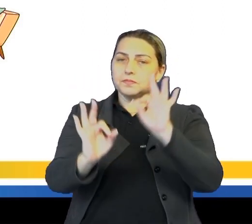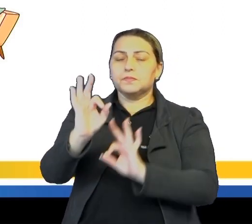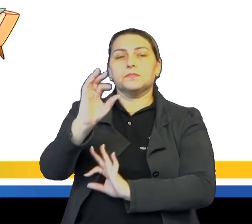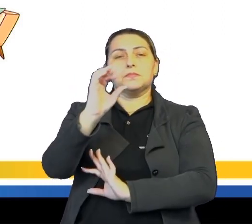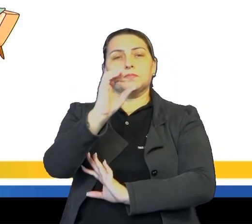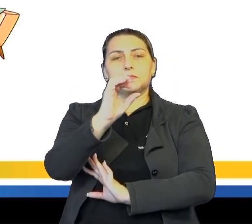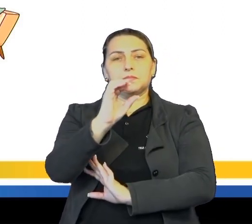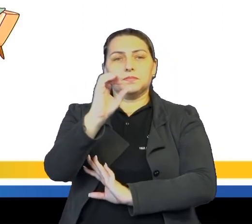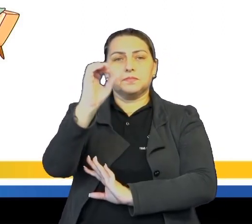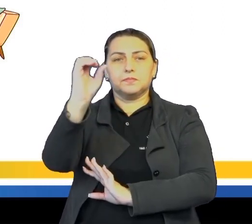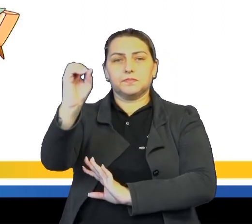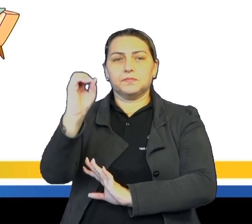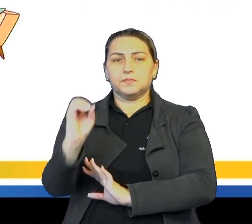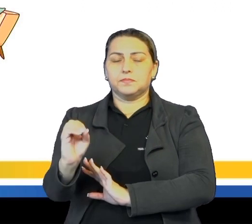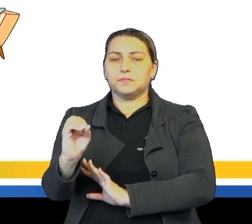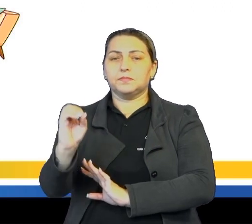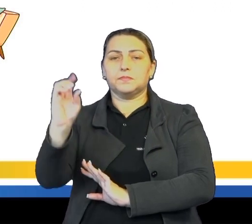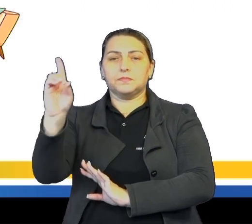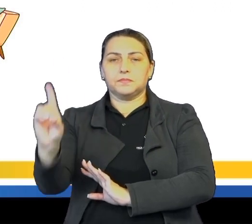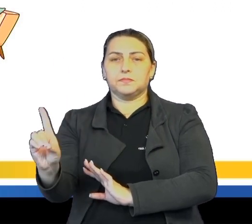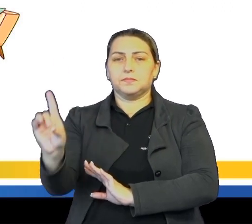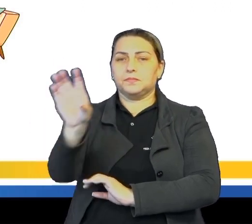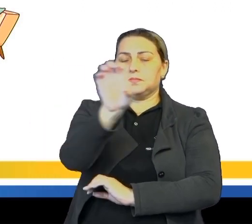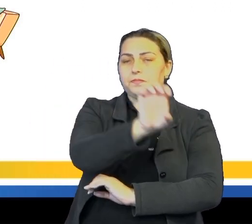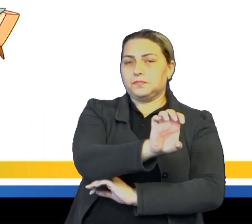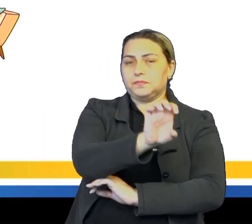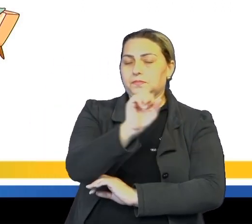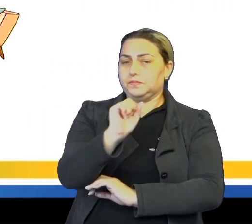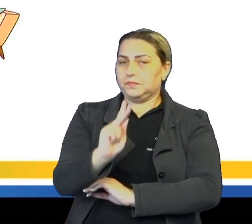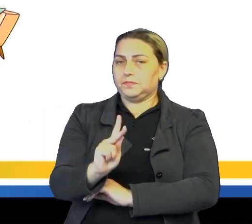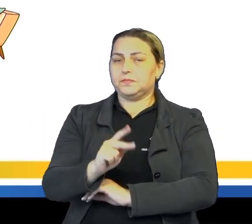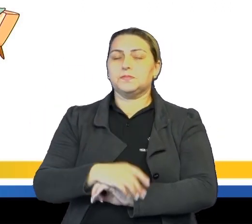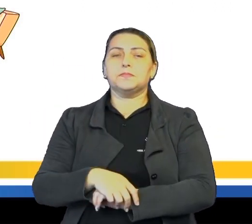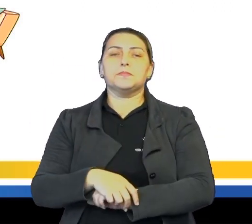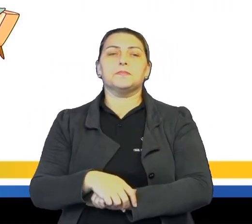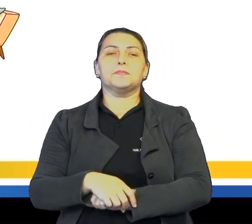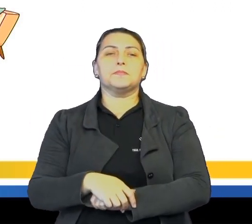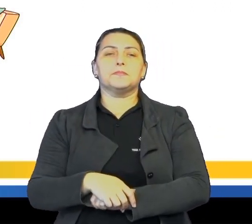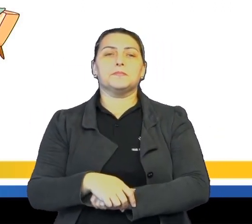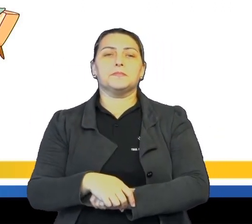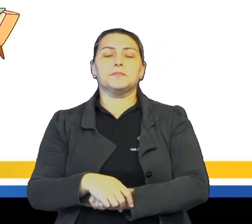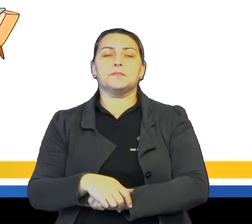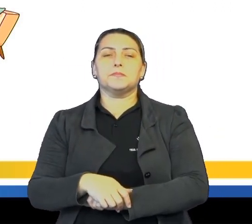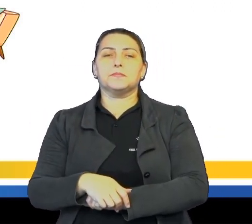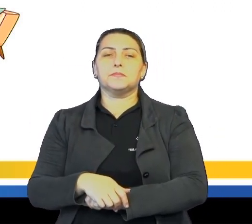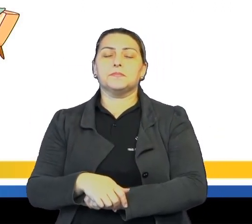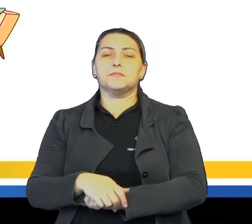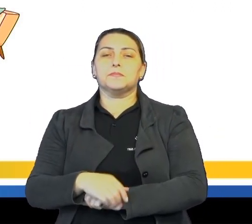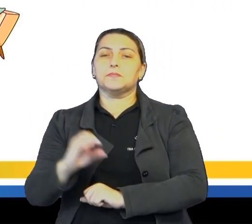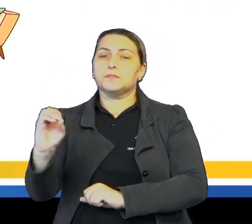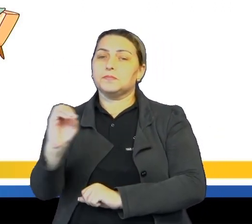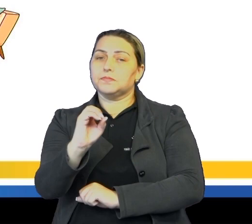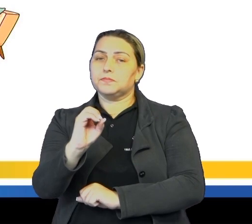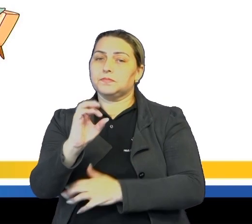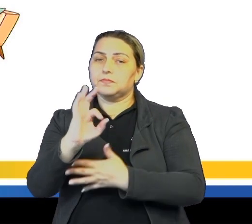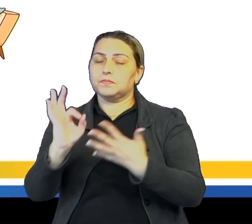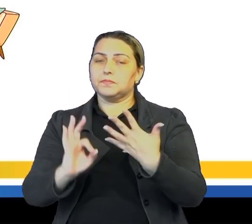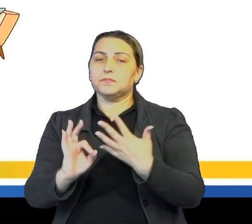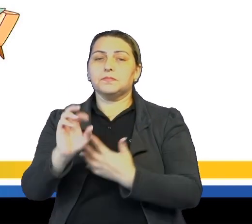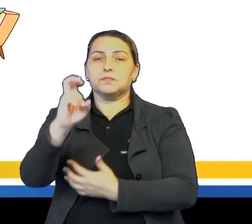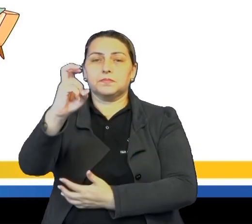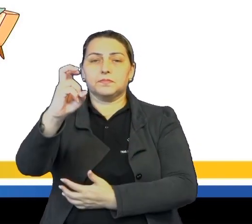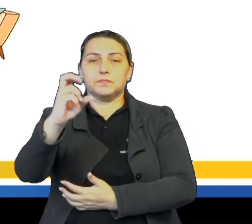0 + 0 começando sempre da direita para esquerda Ok 0 + 0 é 0 Pois é o elemento neutro né